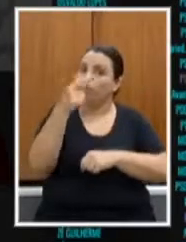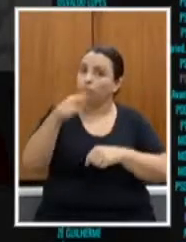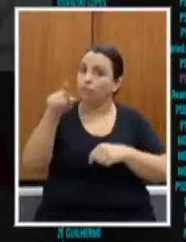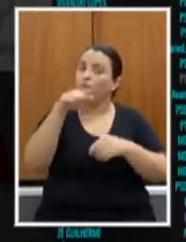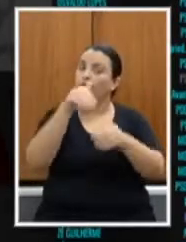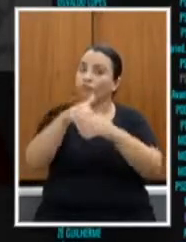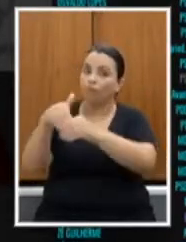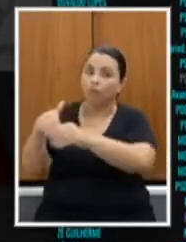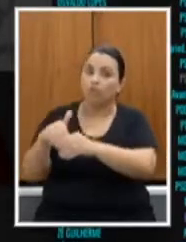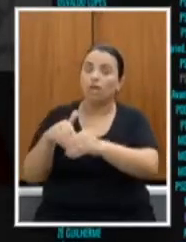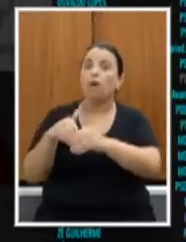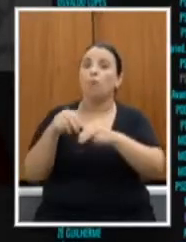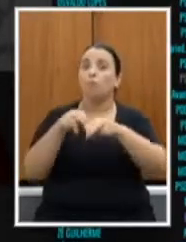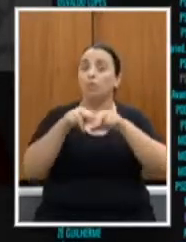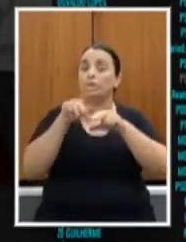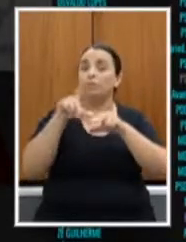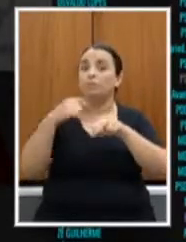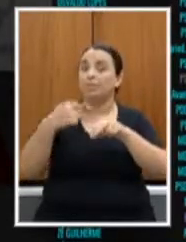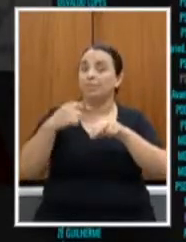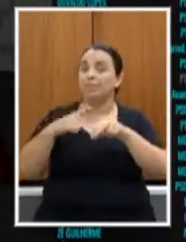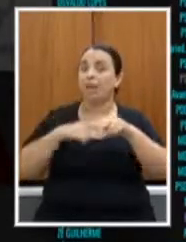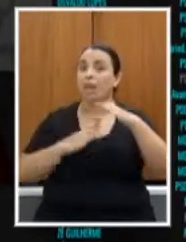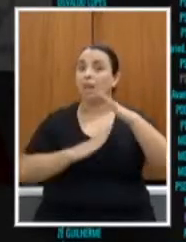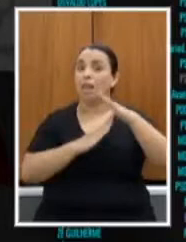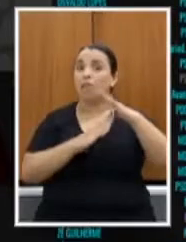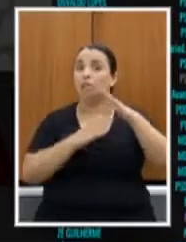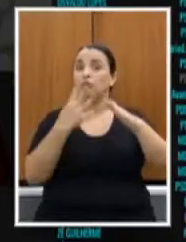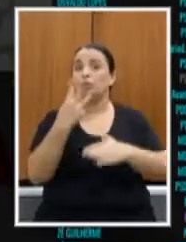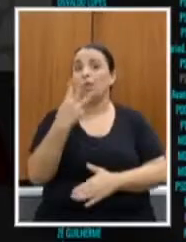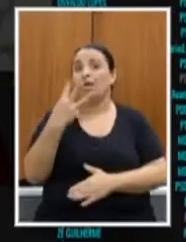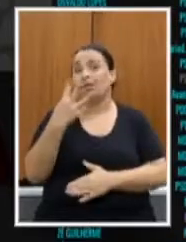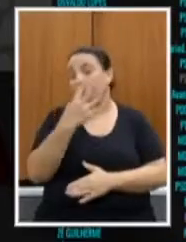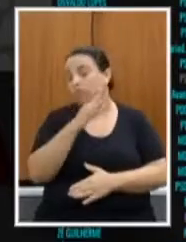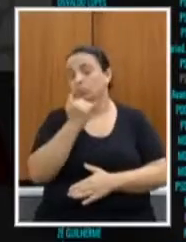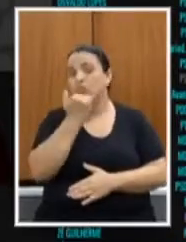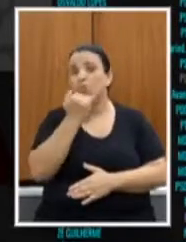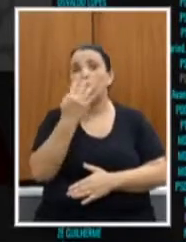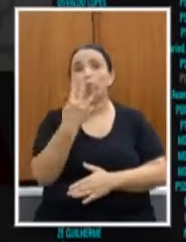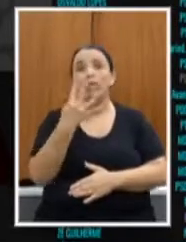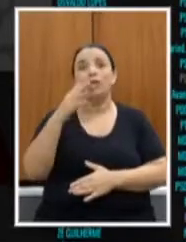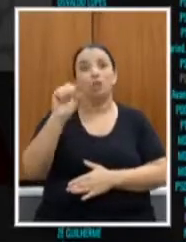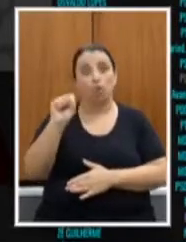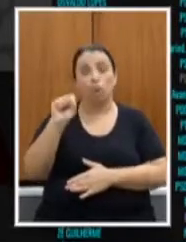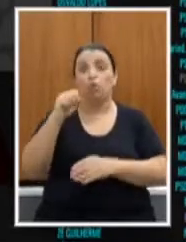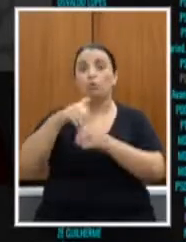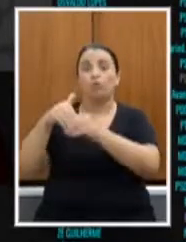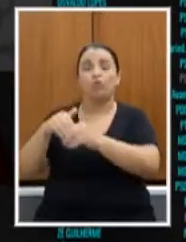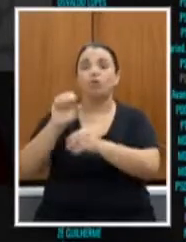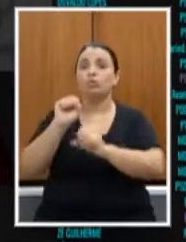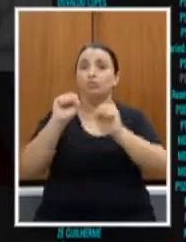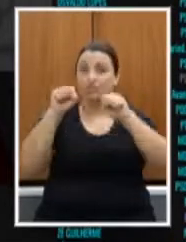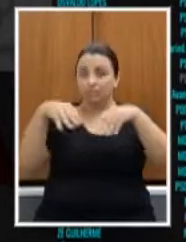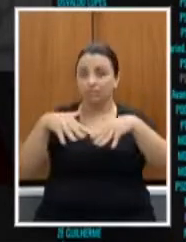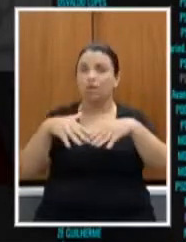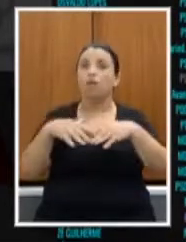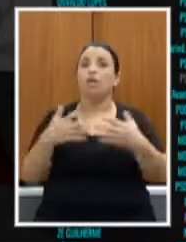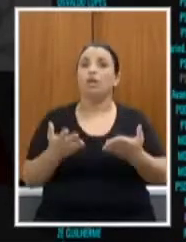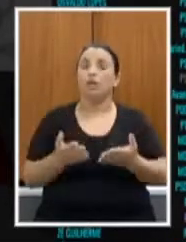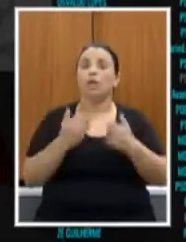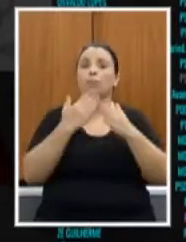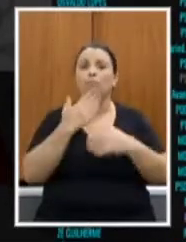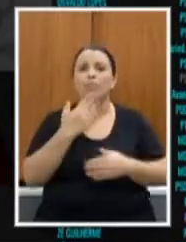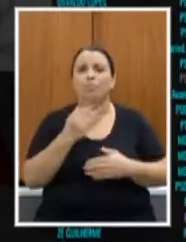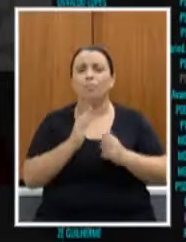o quórum mínimo para aprovação é de 48 votos sim. Por favor, entrem